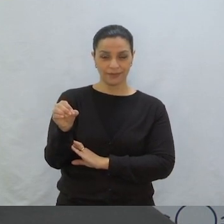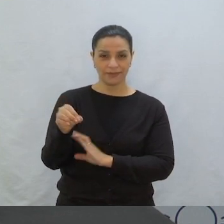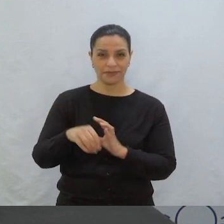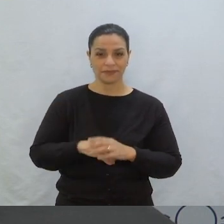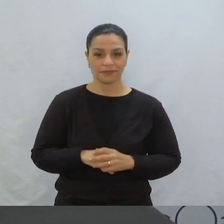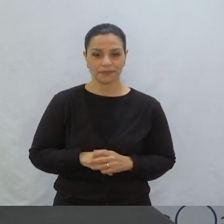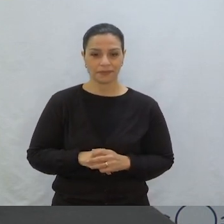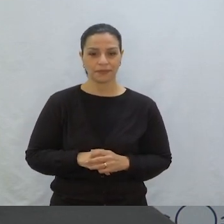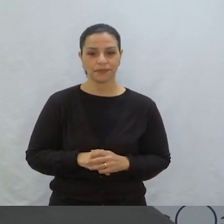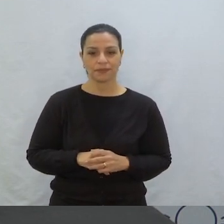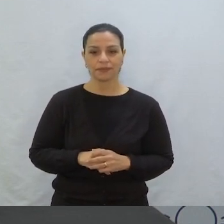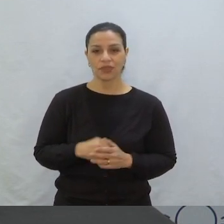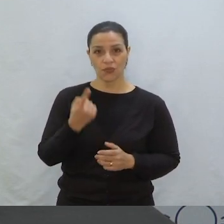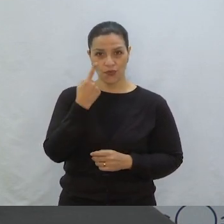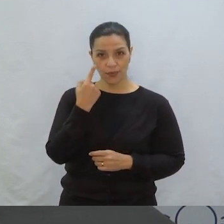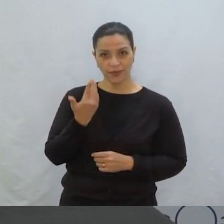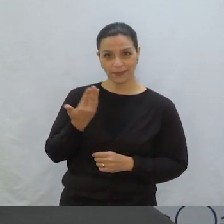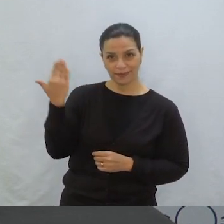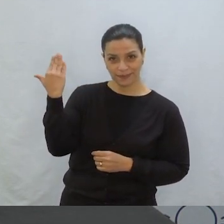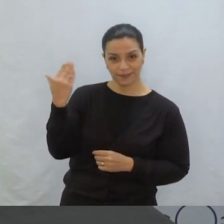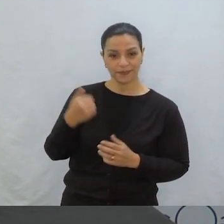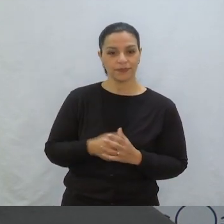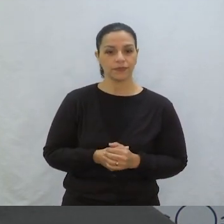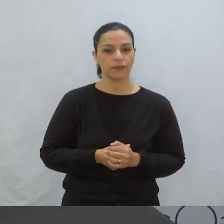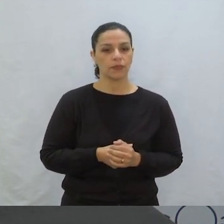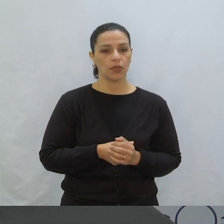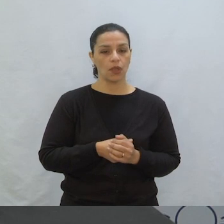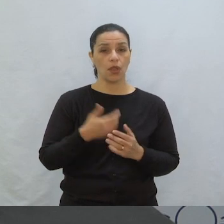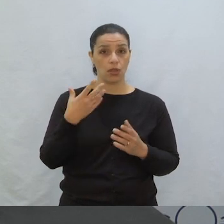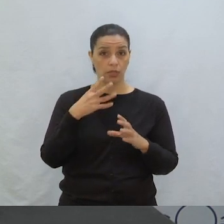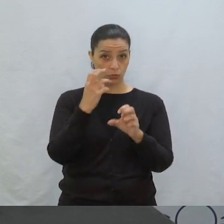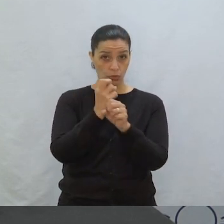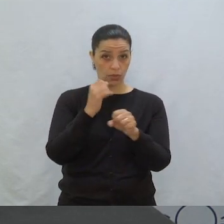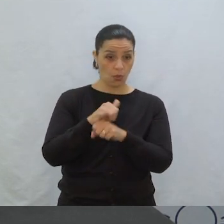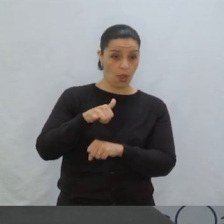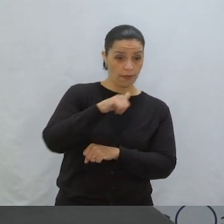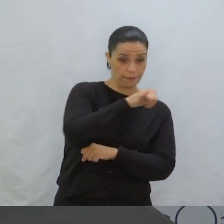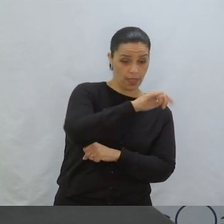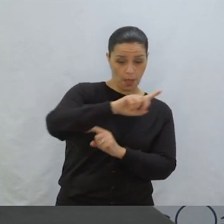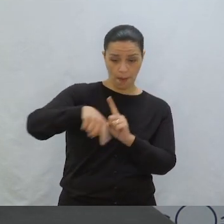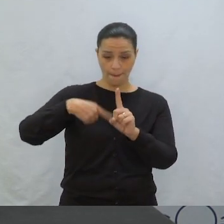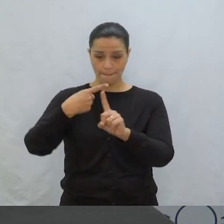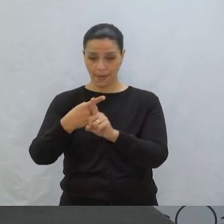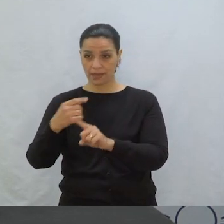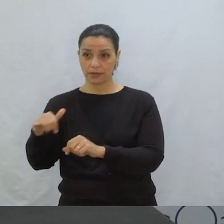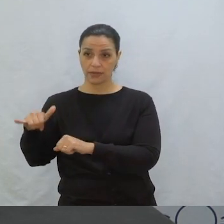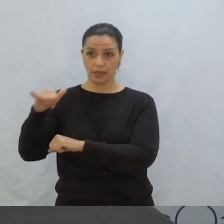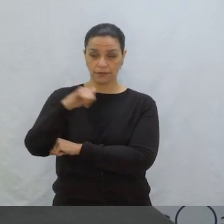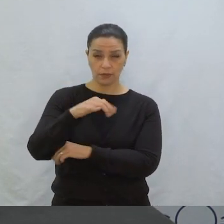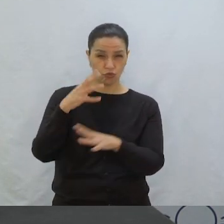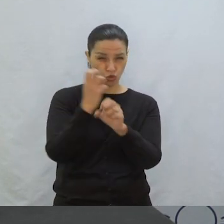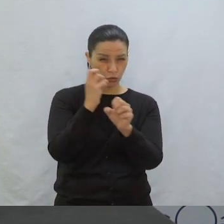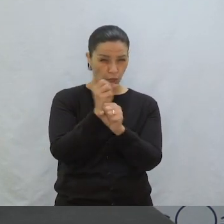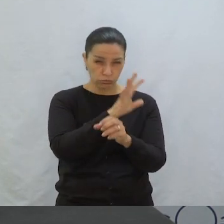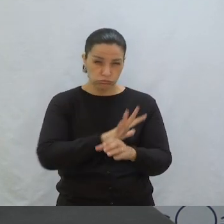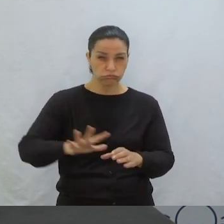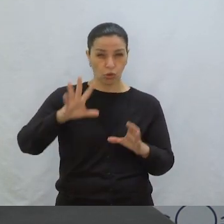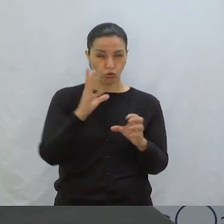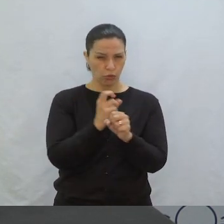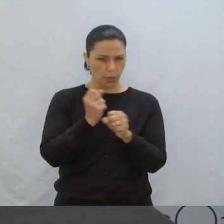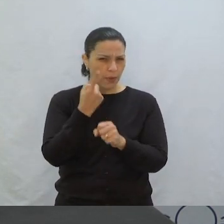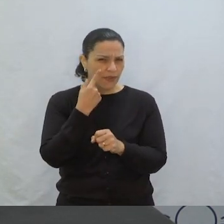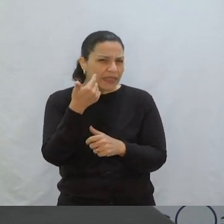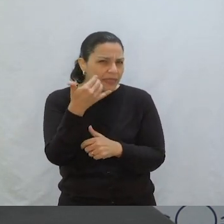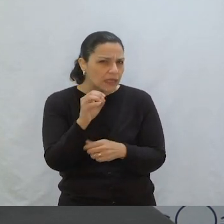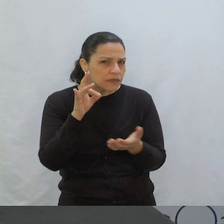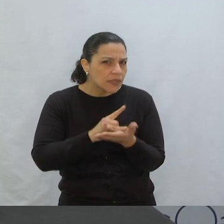a 10. Vamos conferir aqui na tela? Ó, aqui estão todos os aviões, então vamos contar todos juntos para conferir